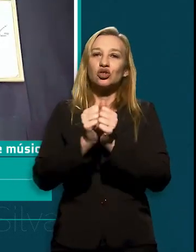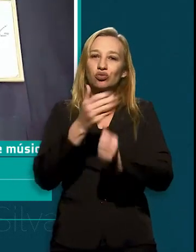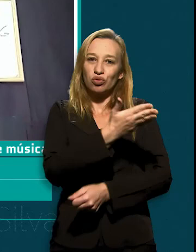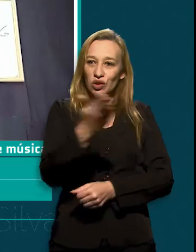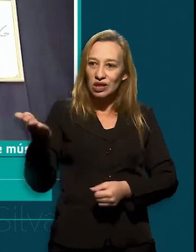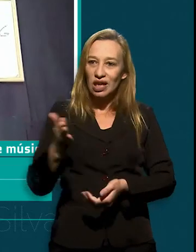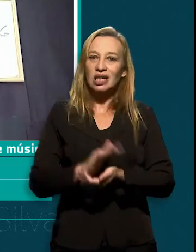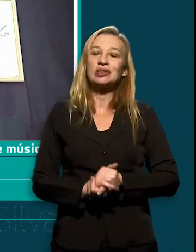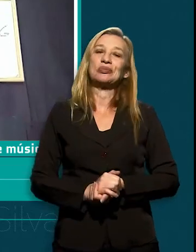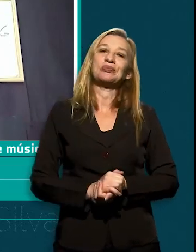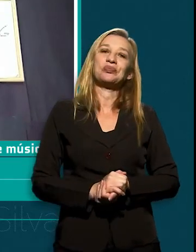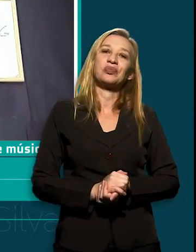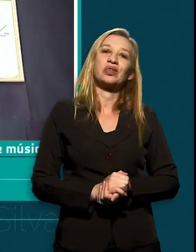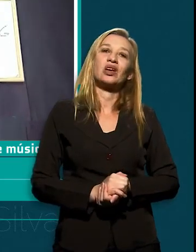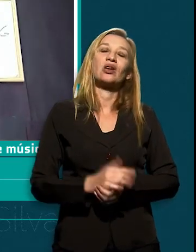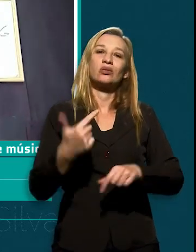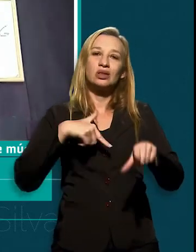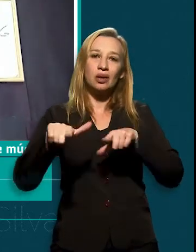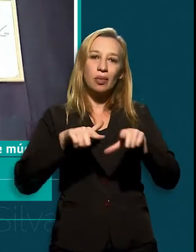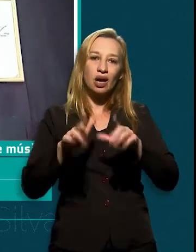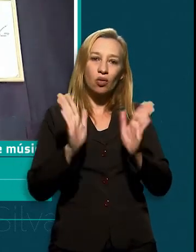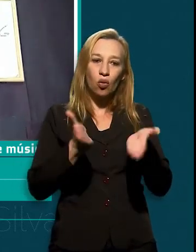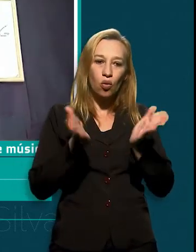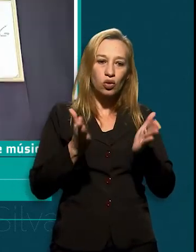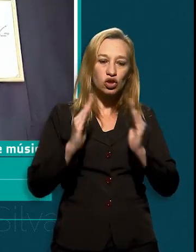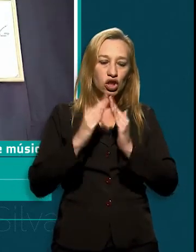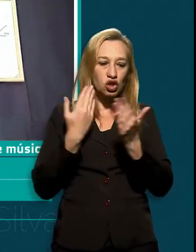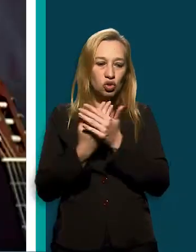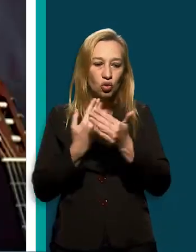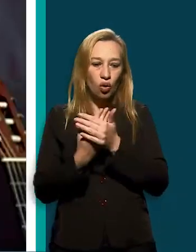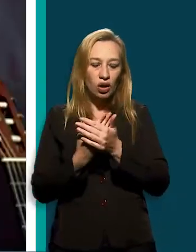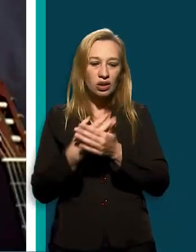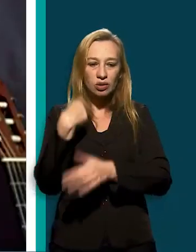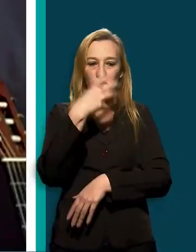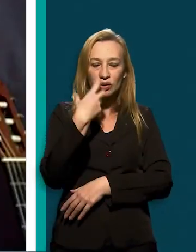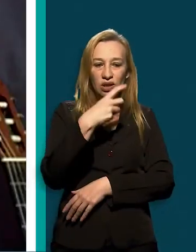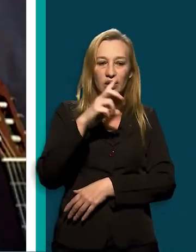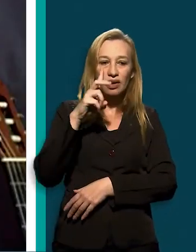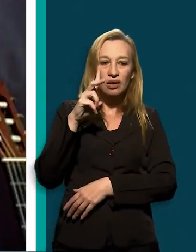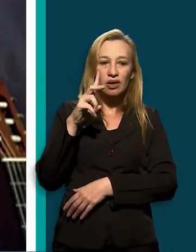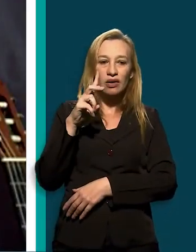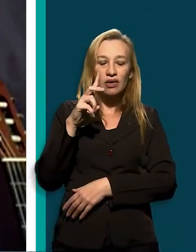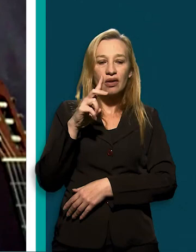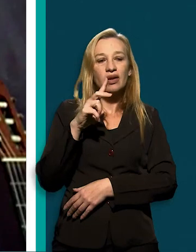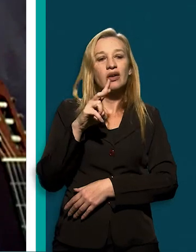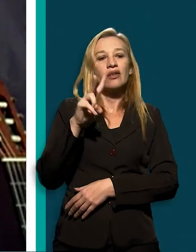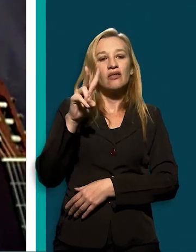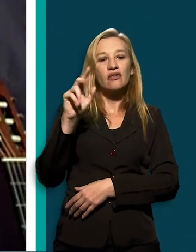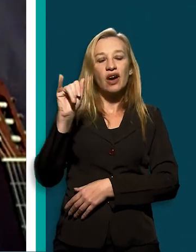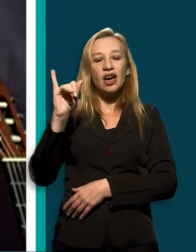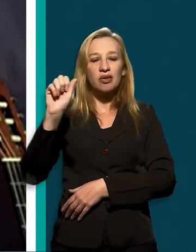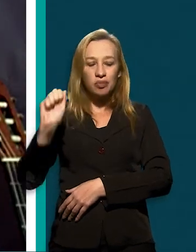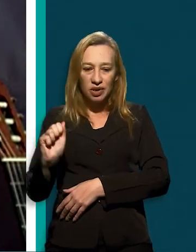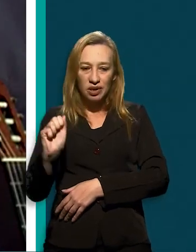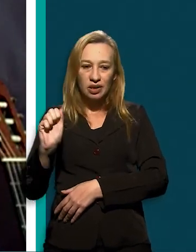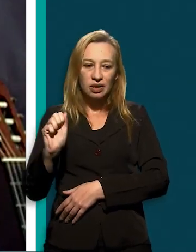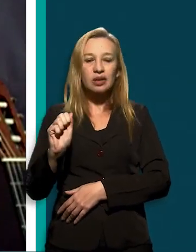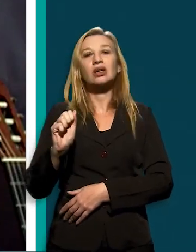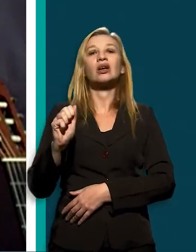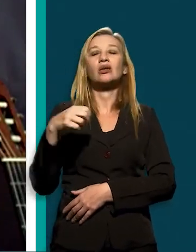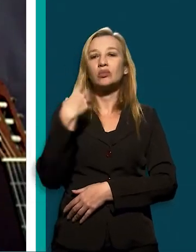com vocês. E, assim, deixar, né? Eu trabalho hoje na escola de música, Vibe Music School. Se alguém